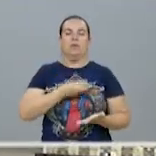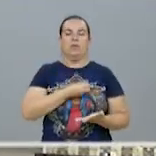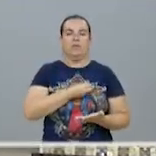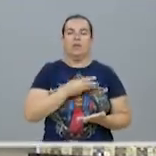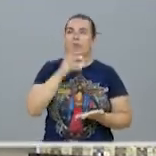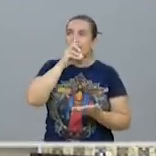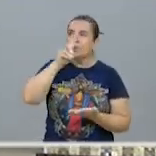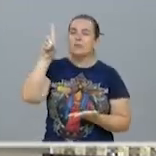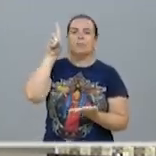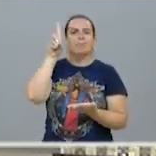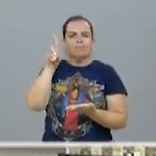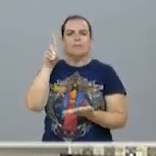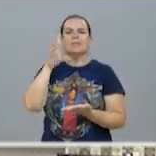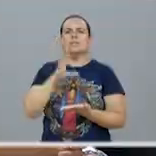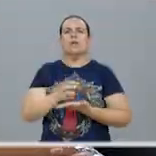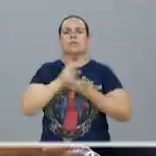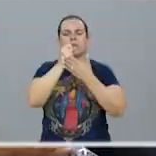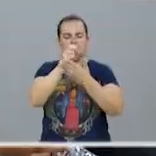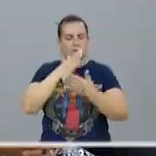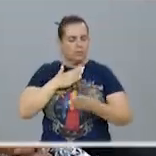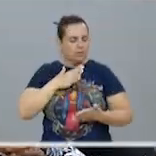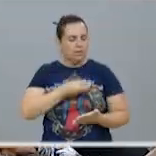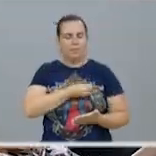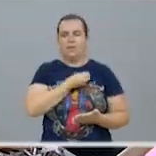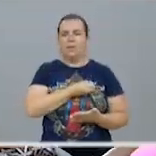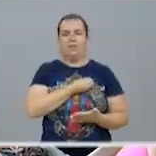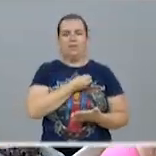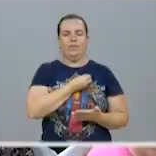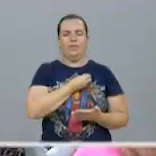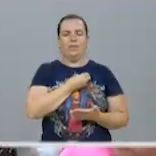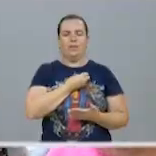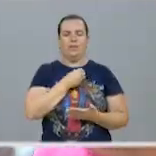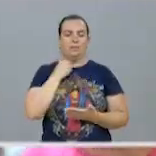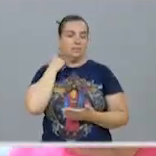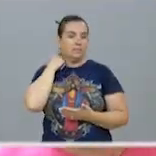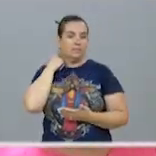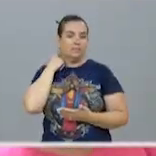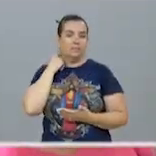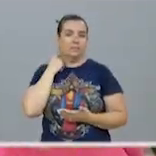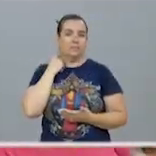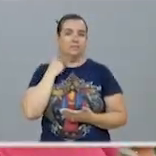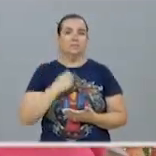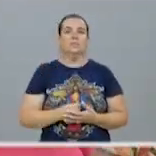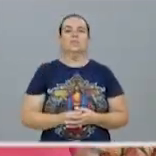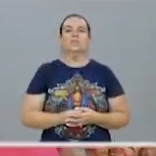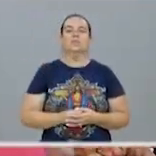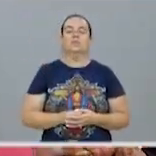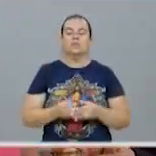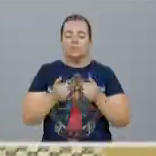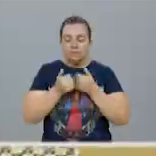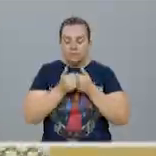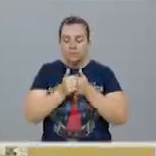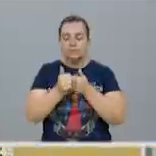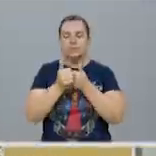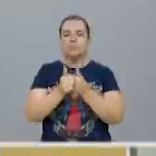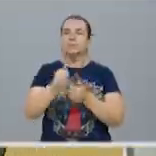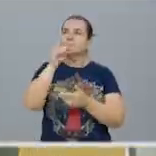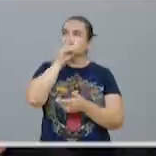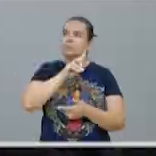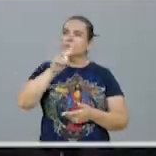Repita, Deus é a salvação da minha vida. Seguir a Deus me dá